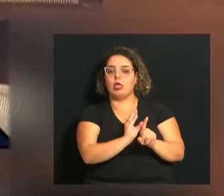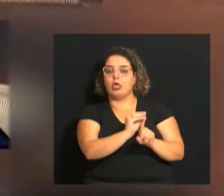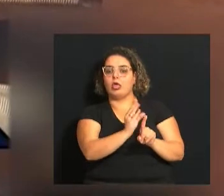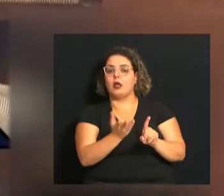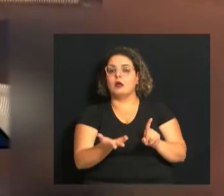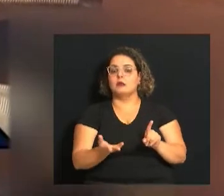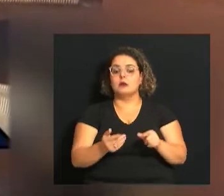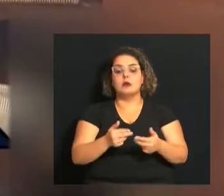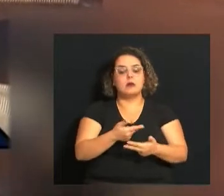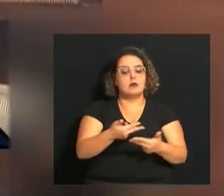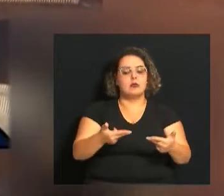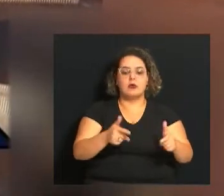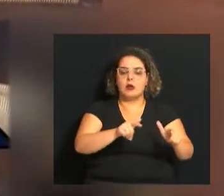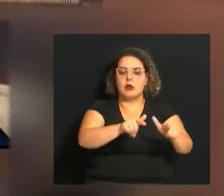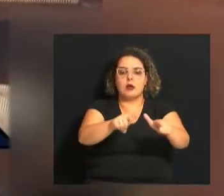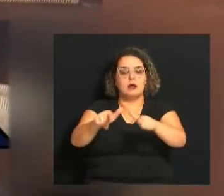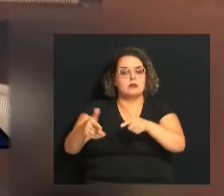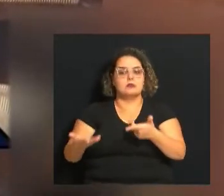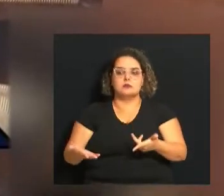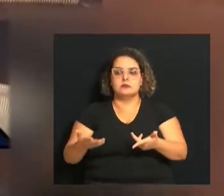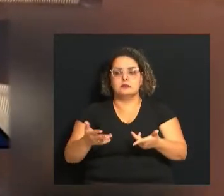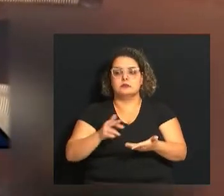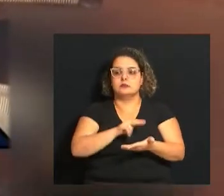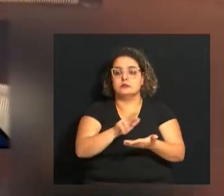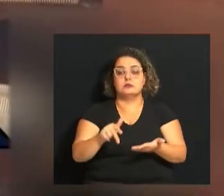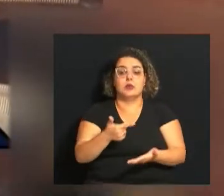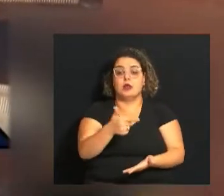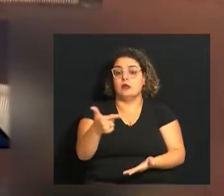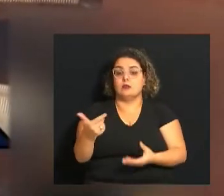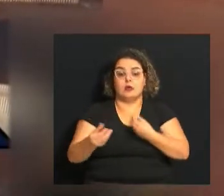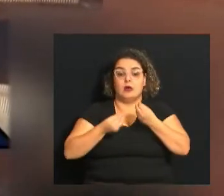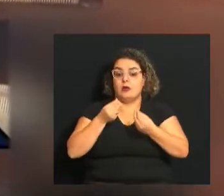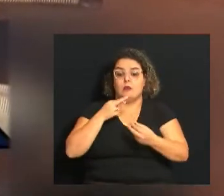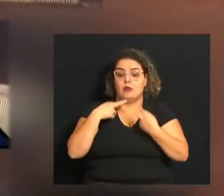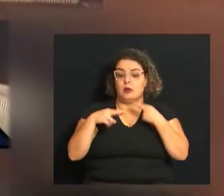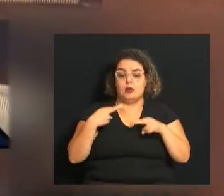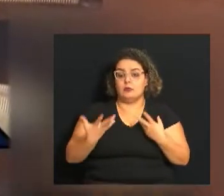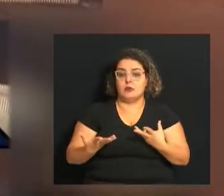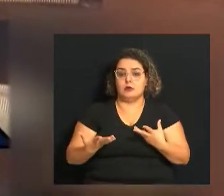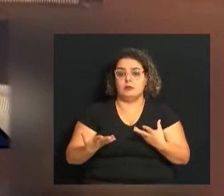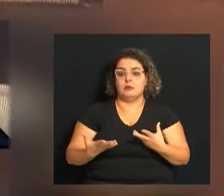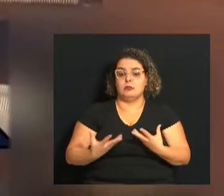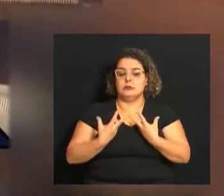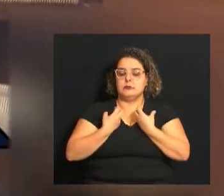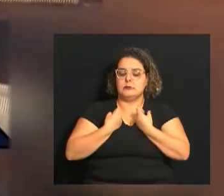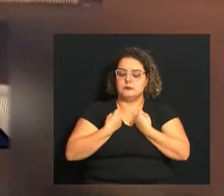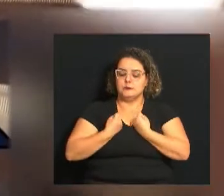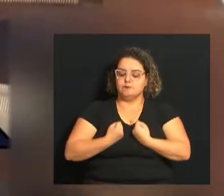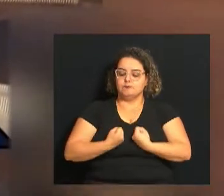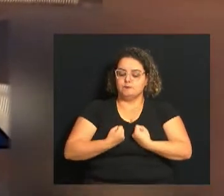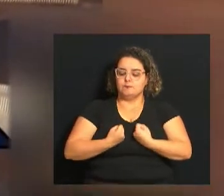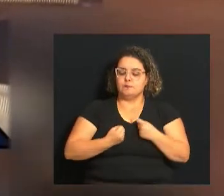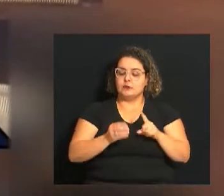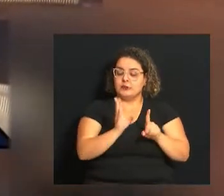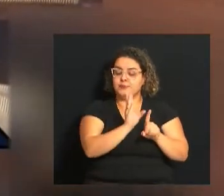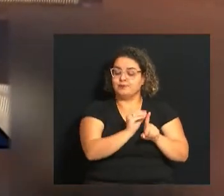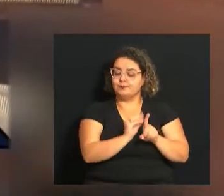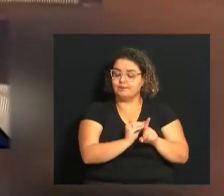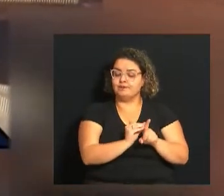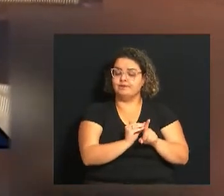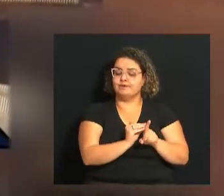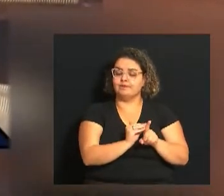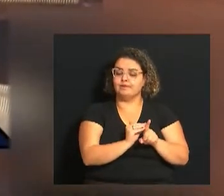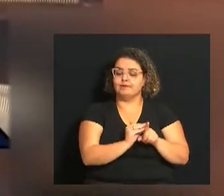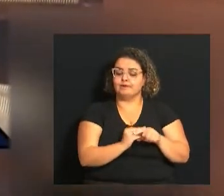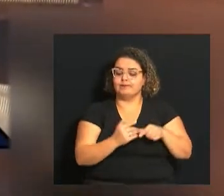vários locais, e muitas vezes não tem nem como reclamar. Ela tem que aguentar aquele assédio, descer de onde ela